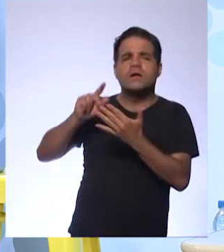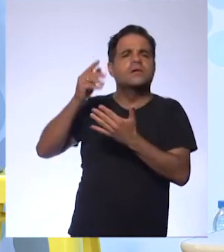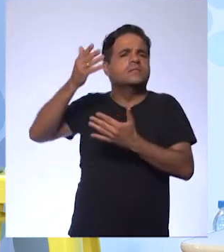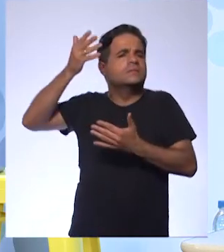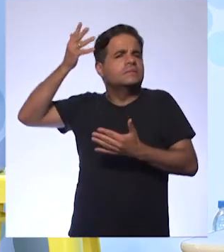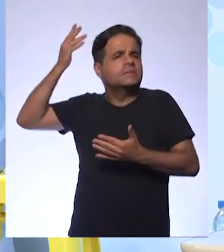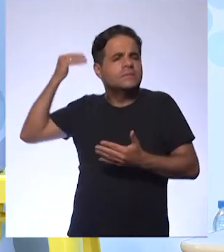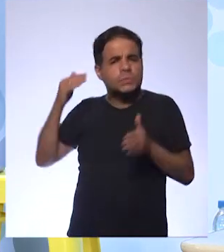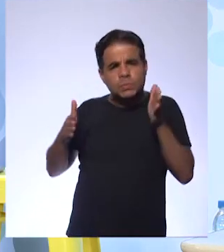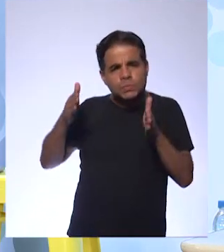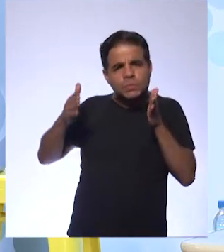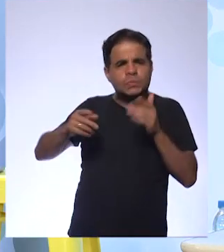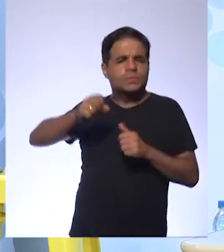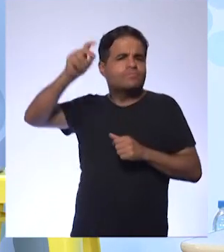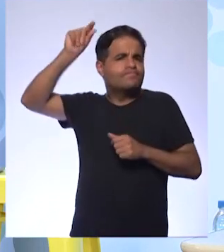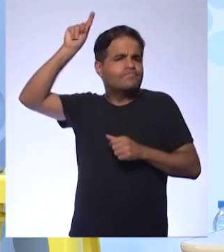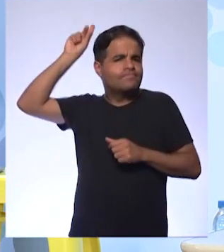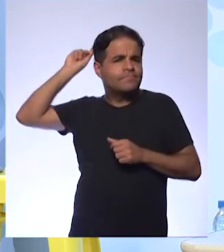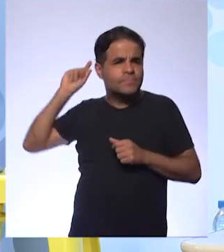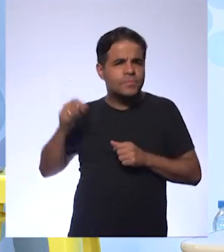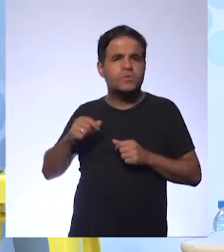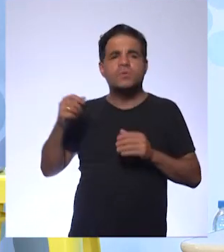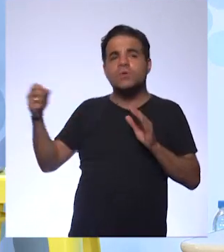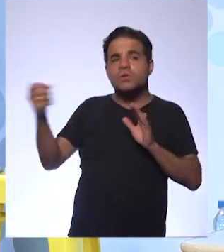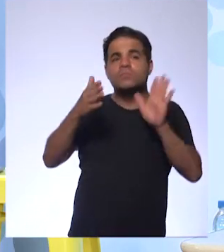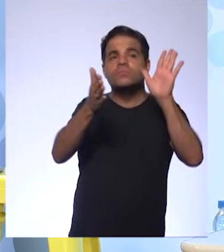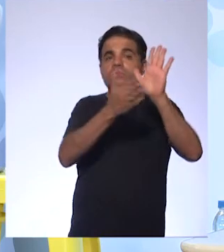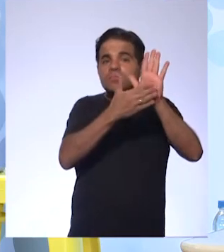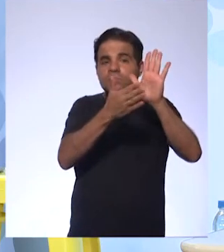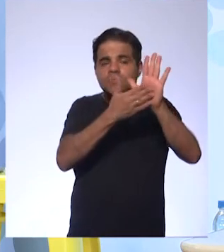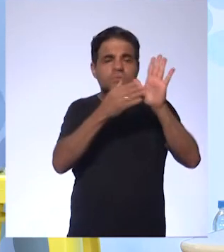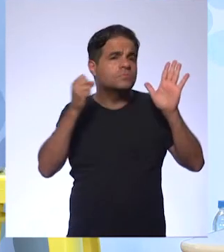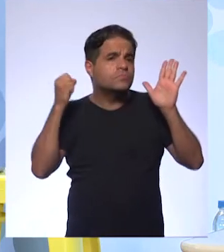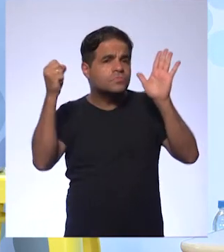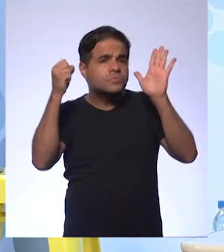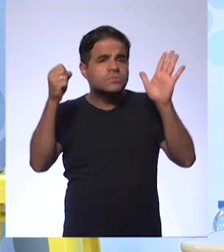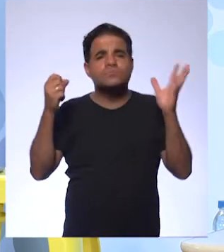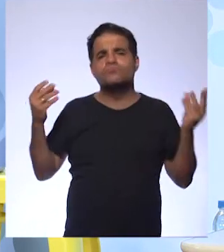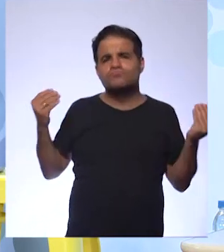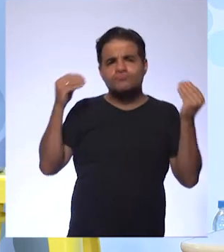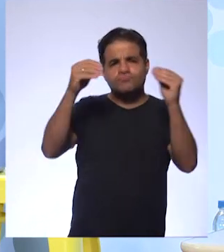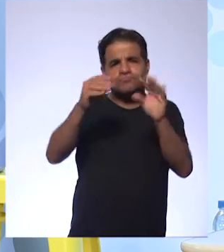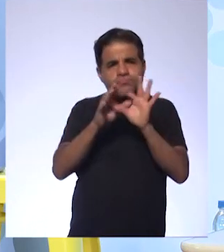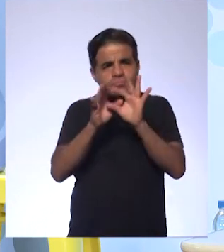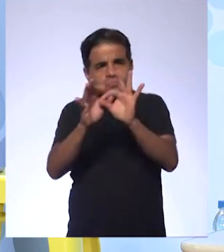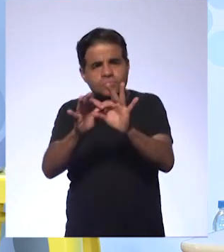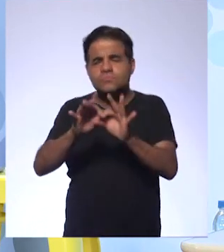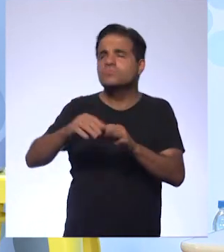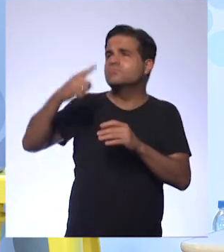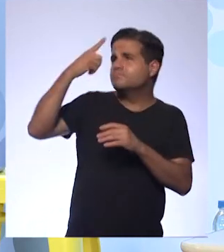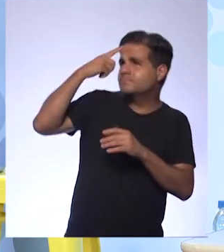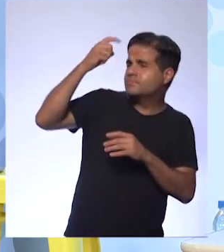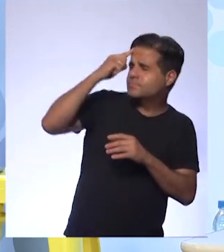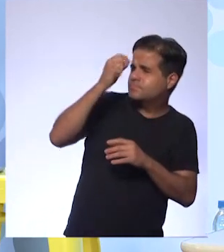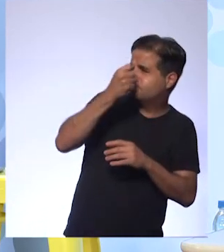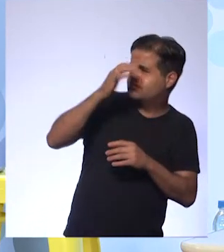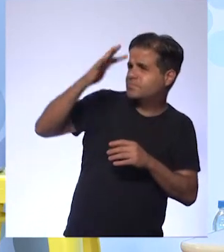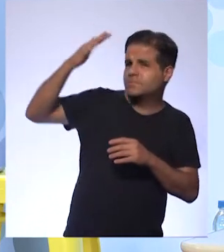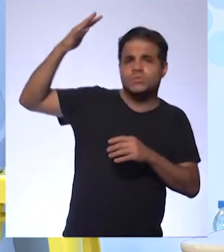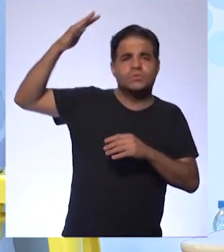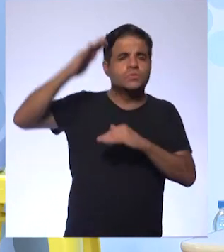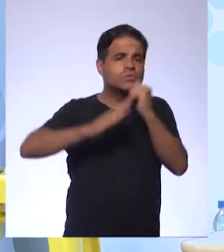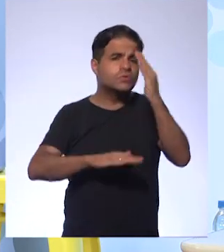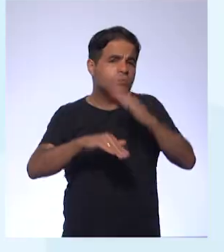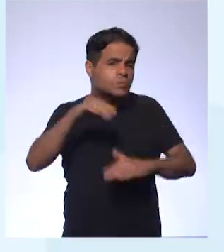antigo regime e uma nova proposta de poder que estava se colocando nesse contexto do iluminismo através dessas